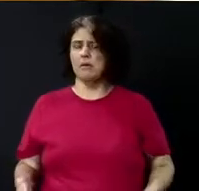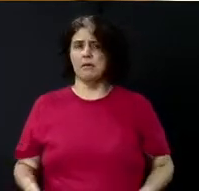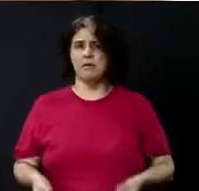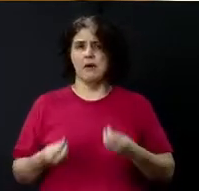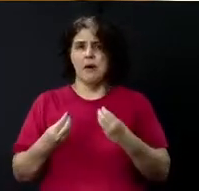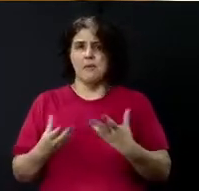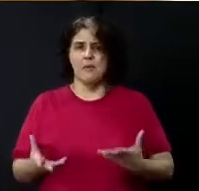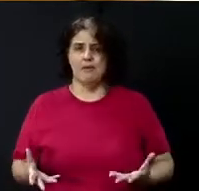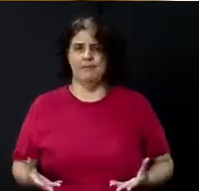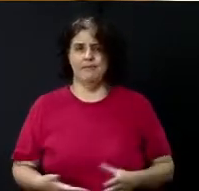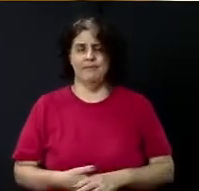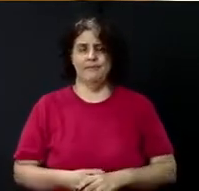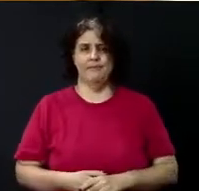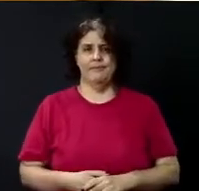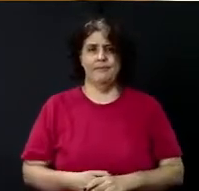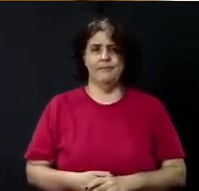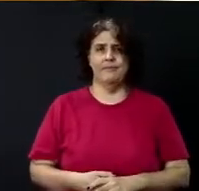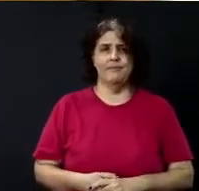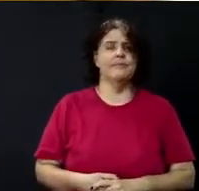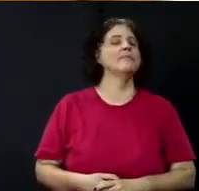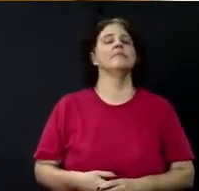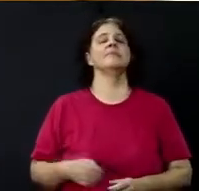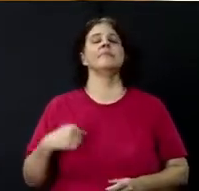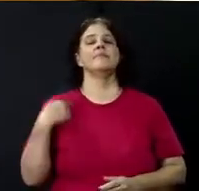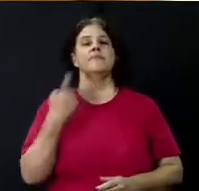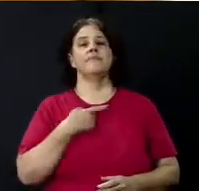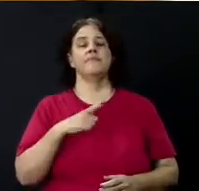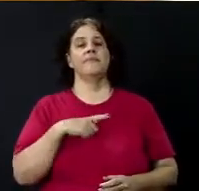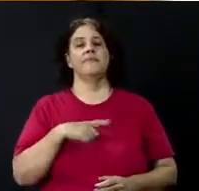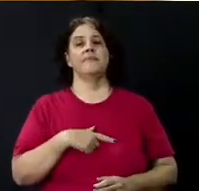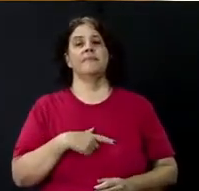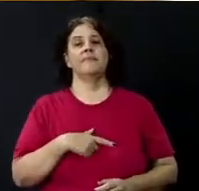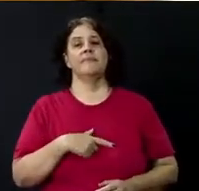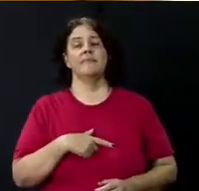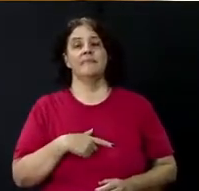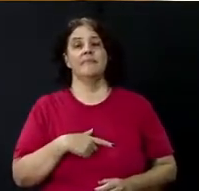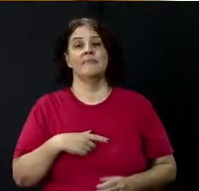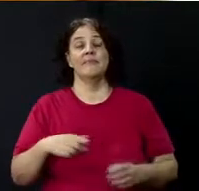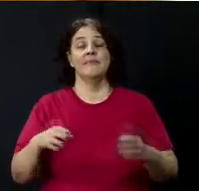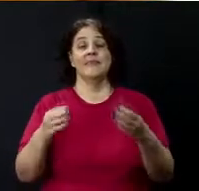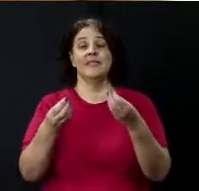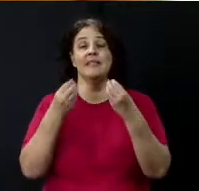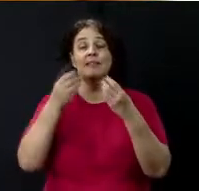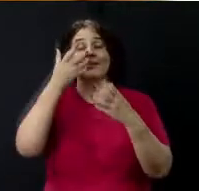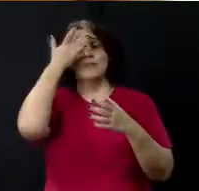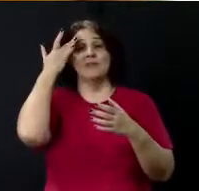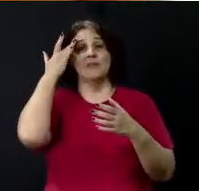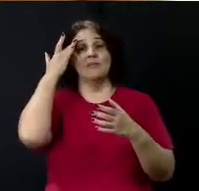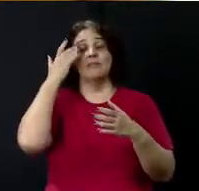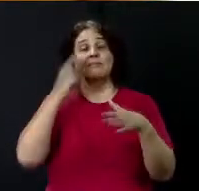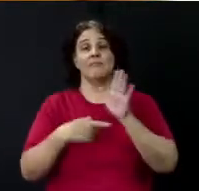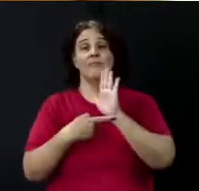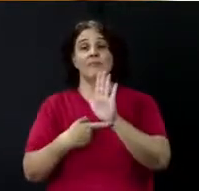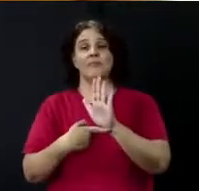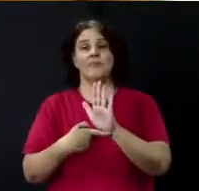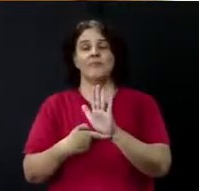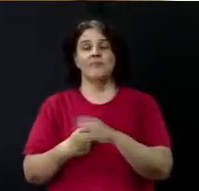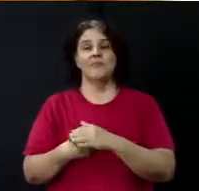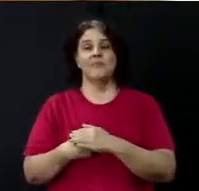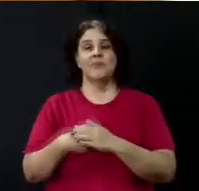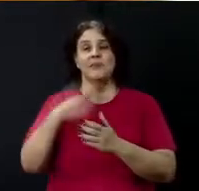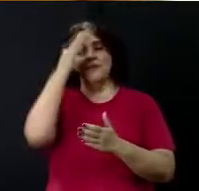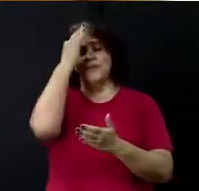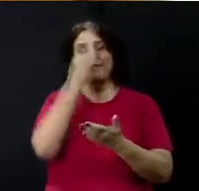responder. Porque já era corrente que se alguém professasse fé em Jesus, seria expulso da